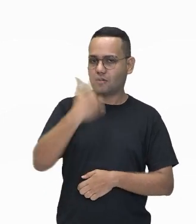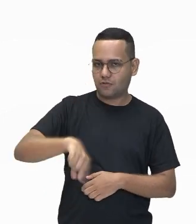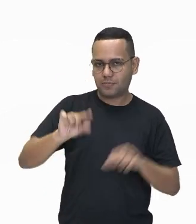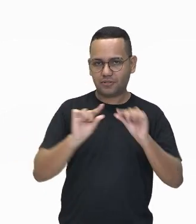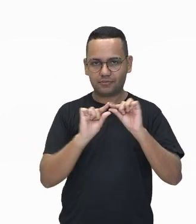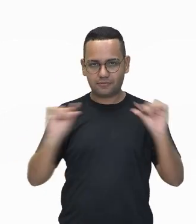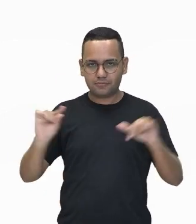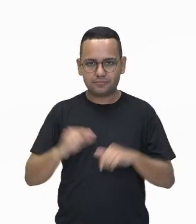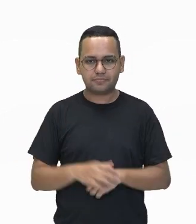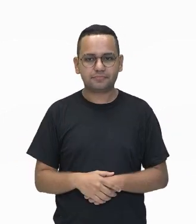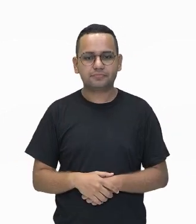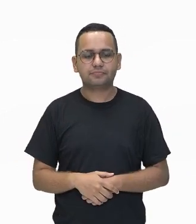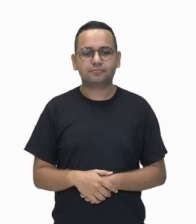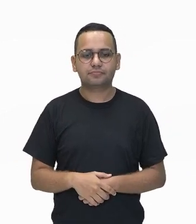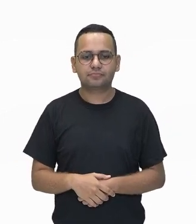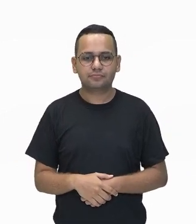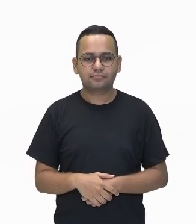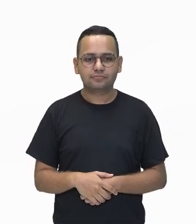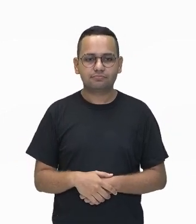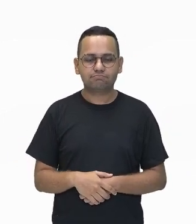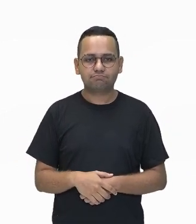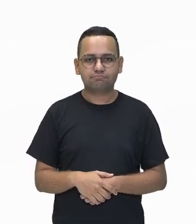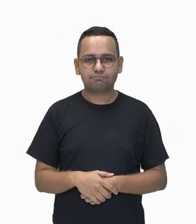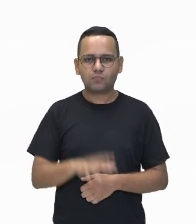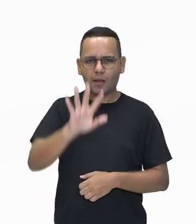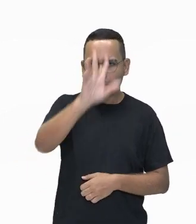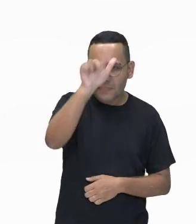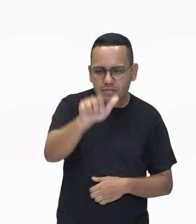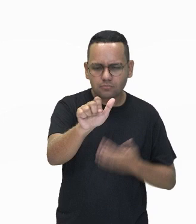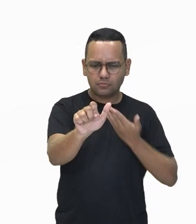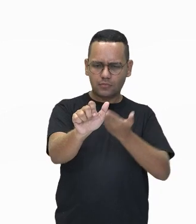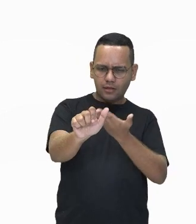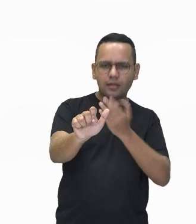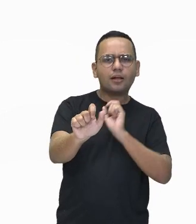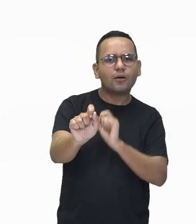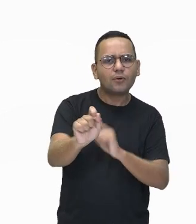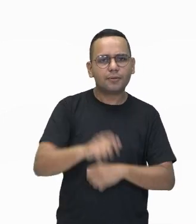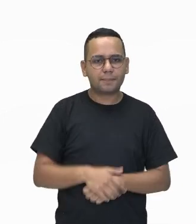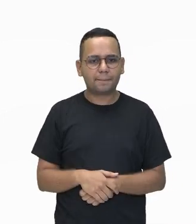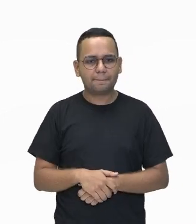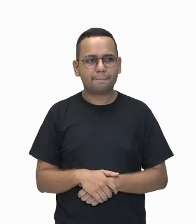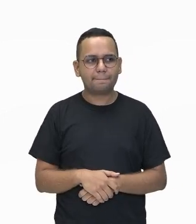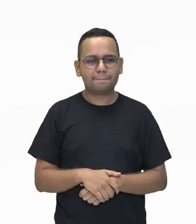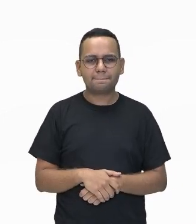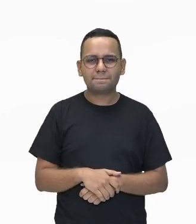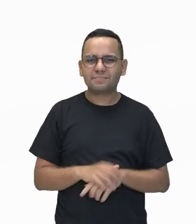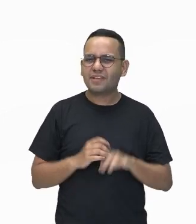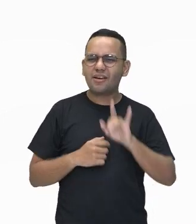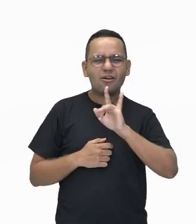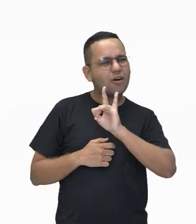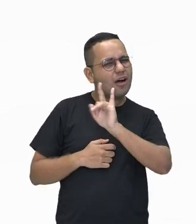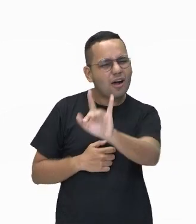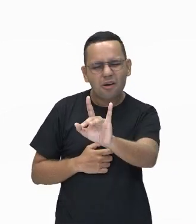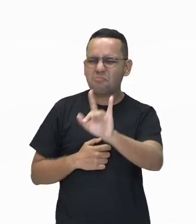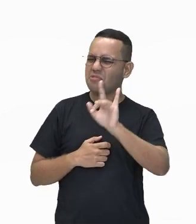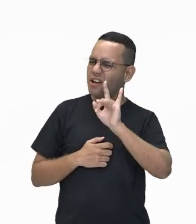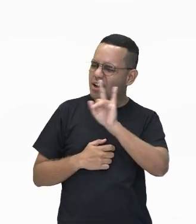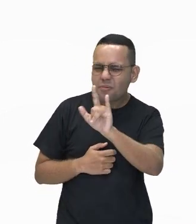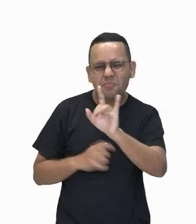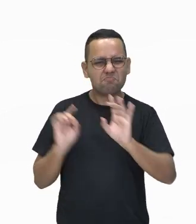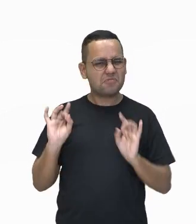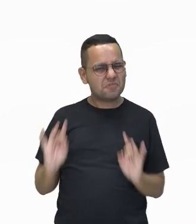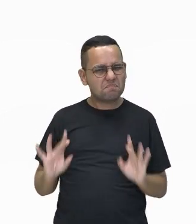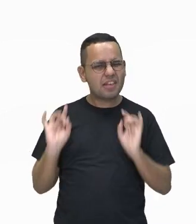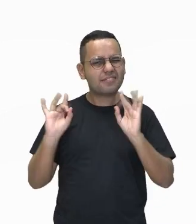Amazonas, Amazonas, meu amor. Tu és para mim, né, meu amor. Olha,